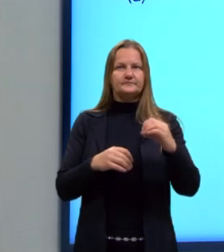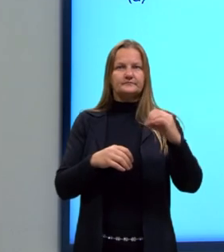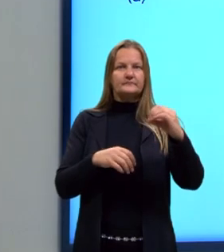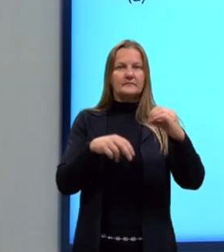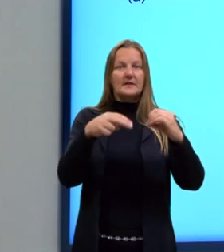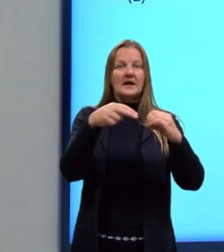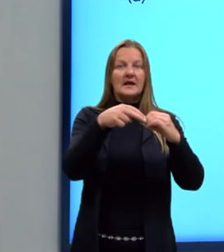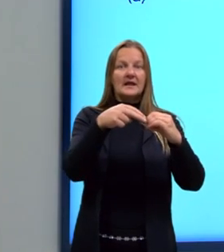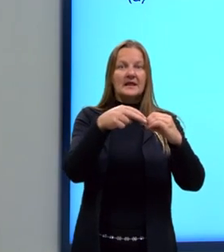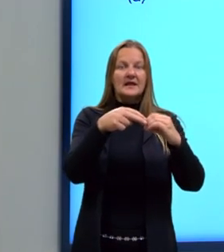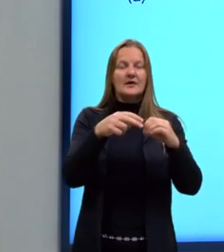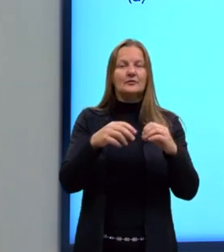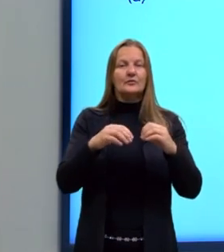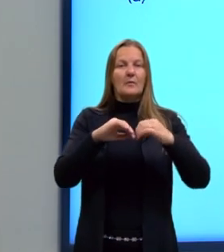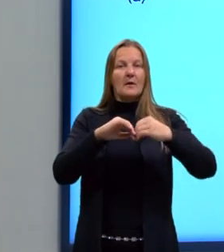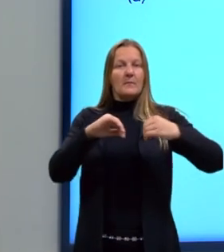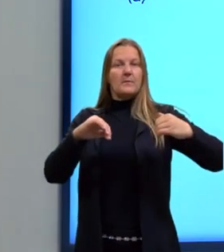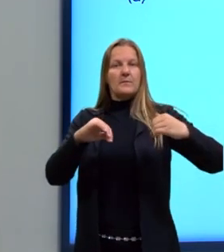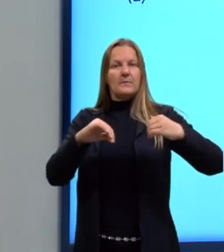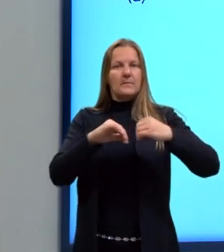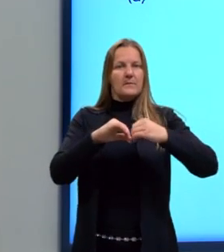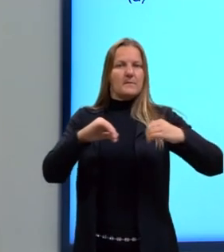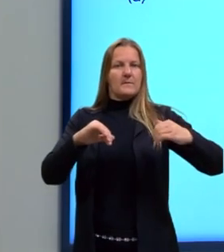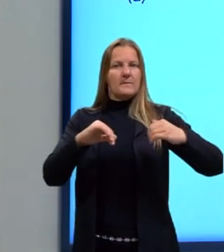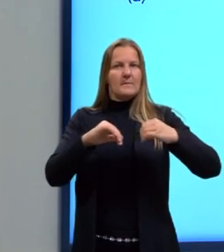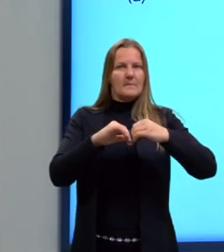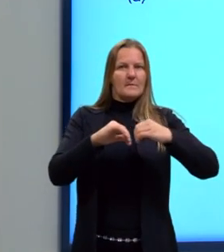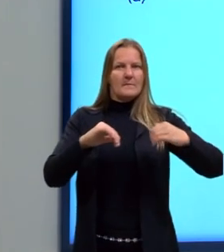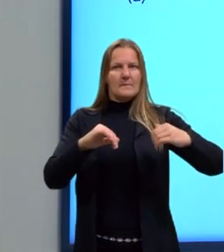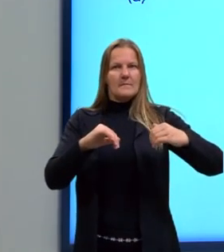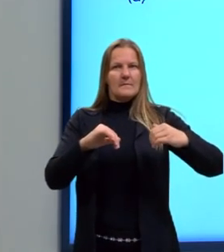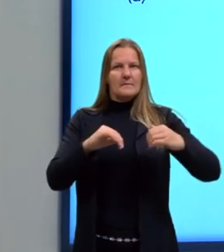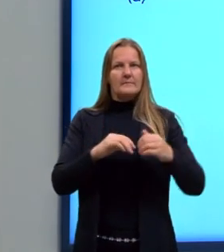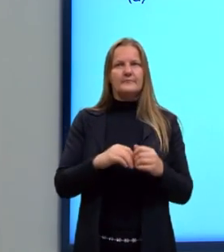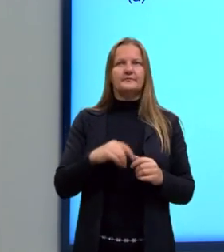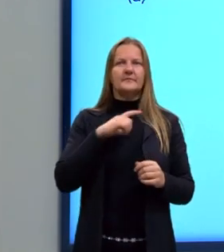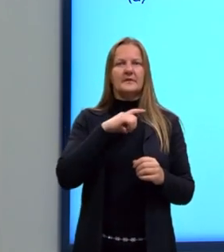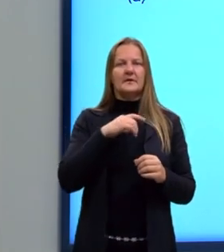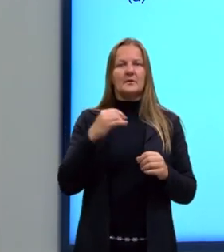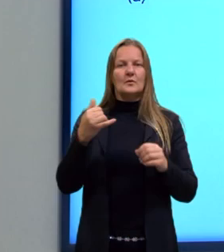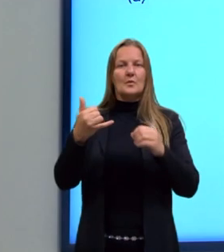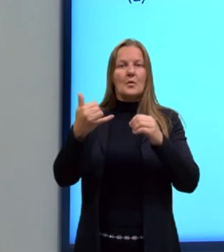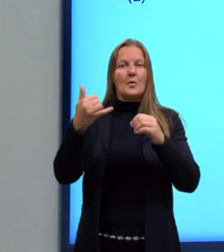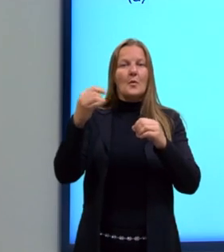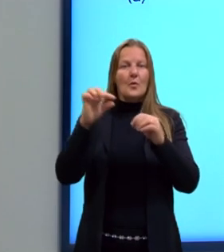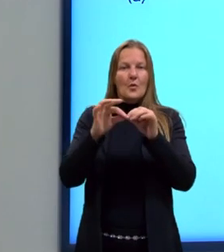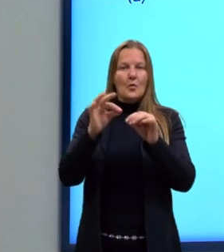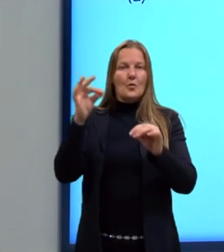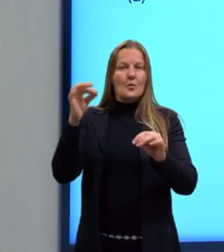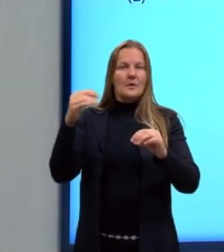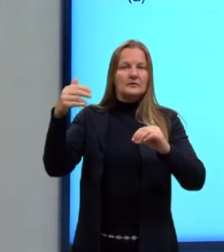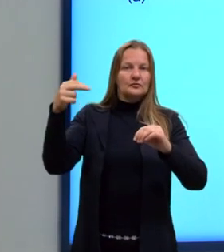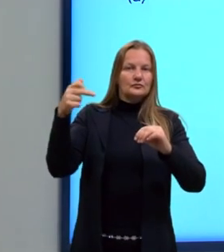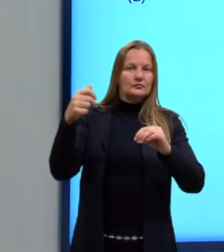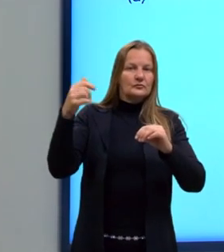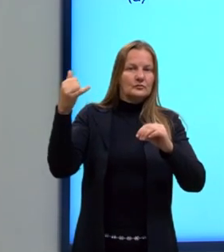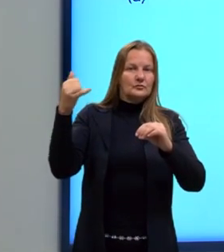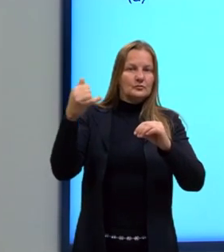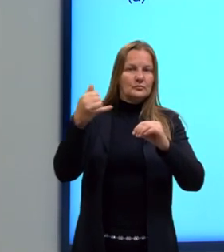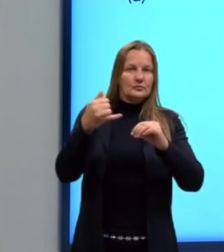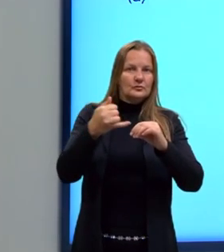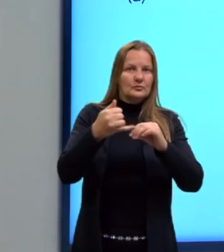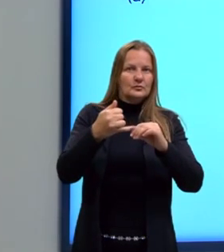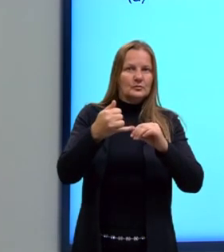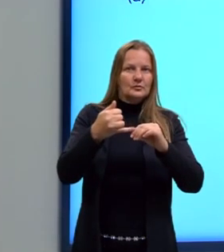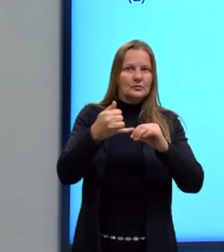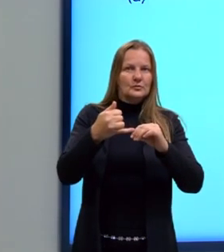mas vai haver uma separação entre as cargas né é o lado então como eu tenho um bastão negativo as cargas